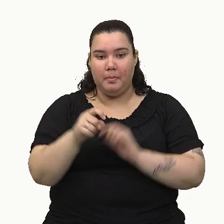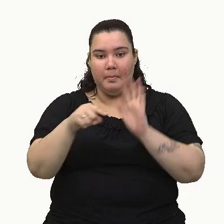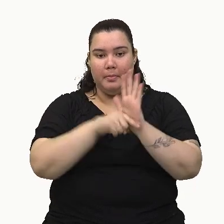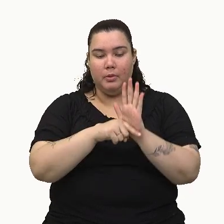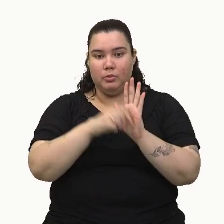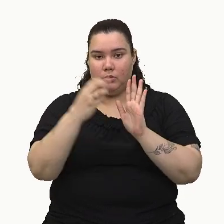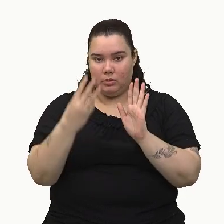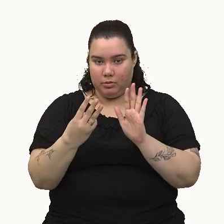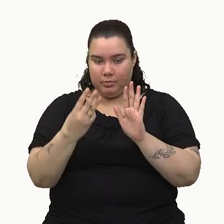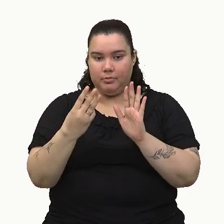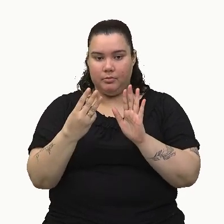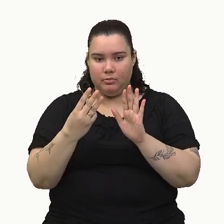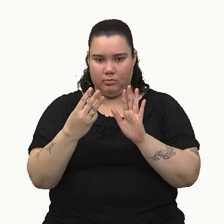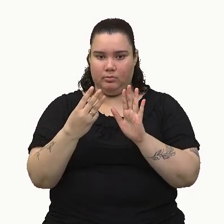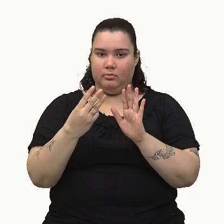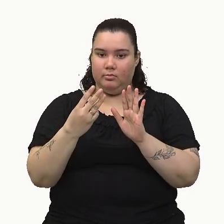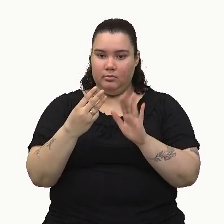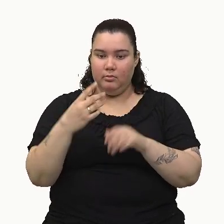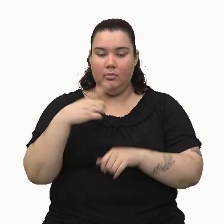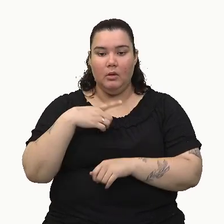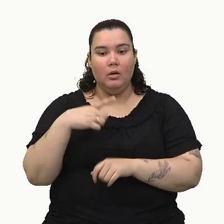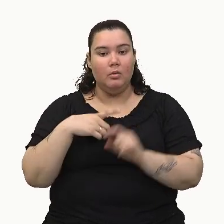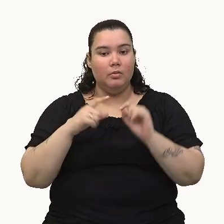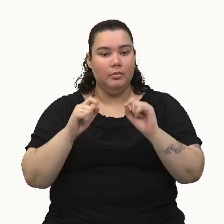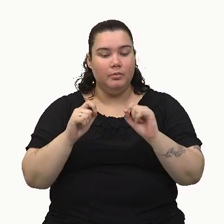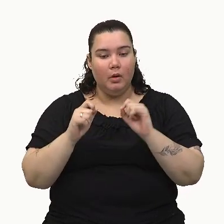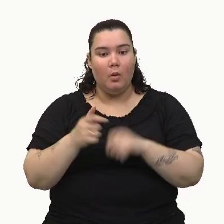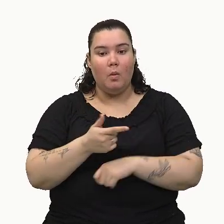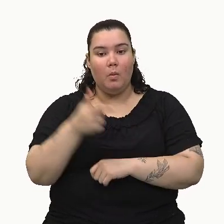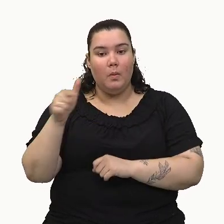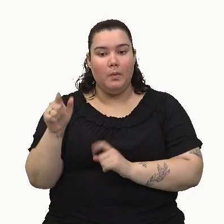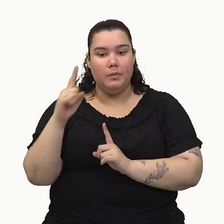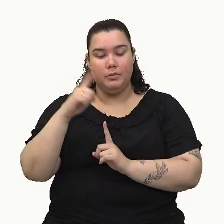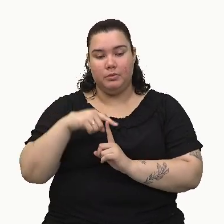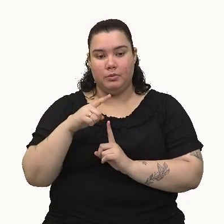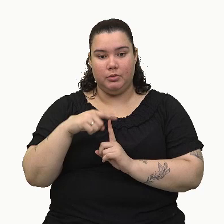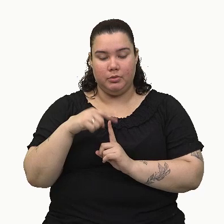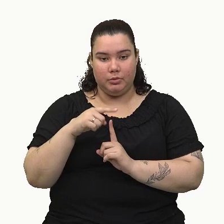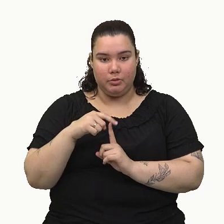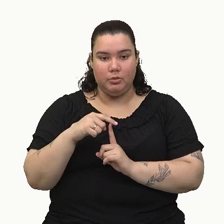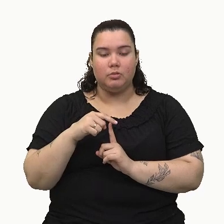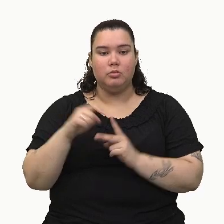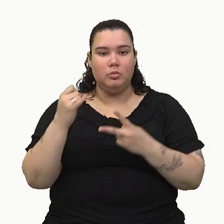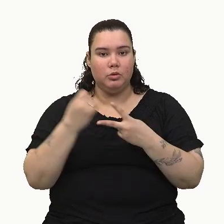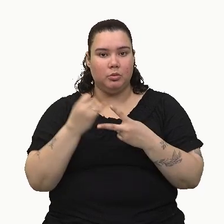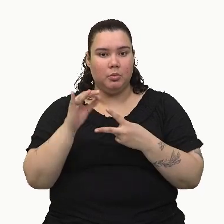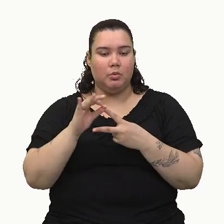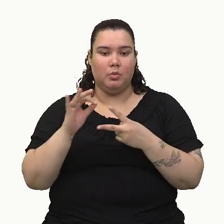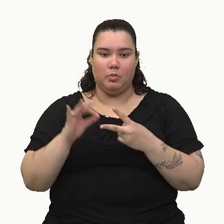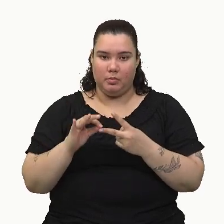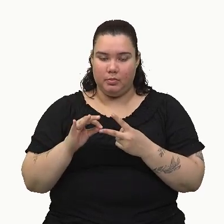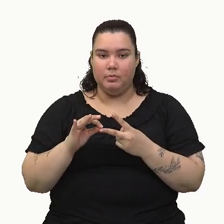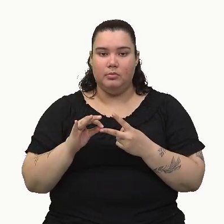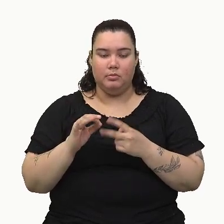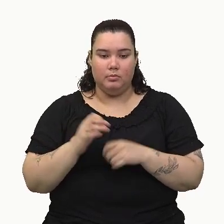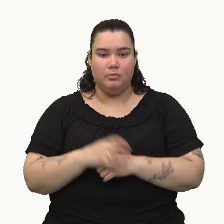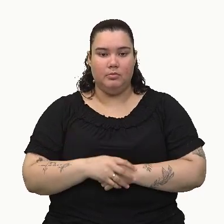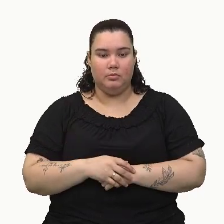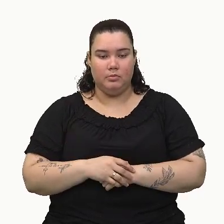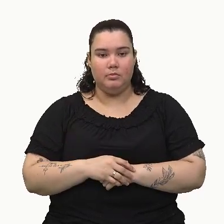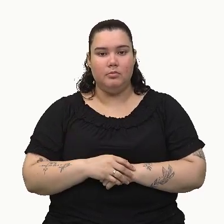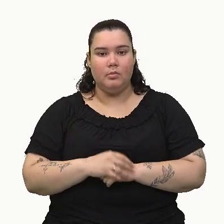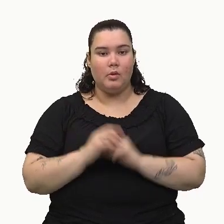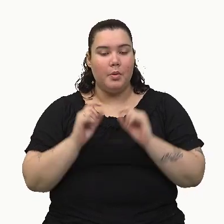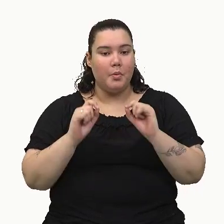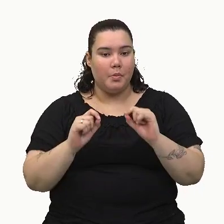3. Opa, nós temos aí um outro tipo de função polinomial, tá? Onde aqui